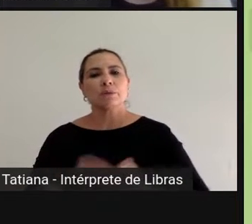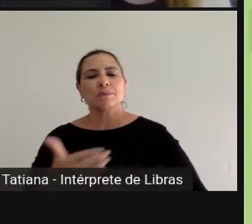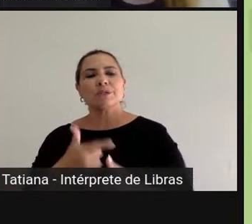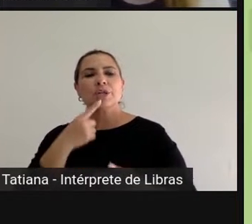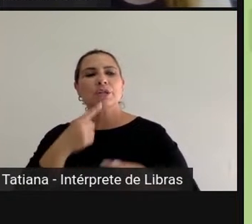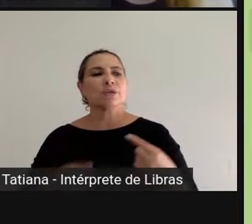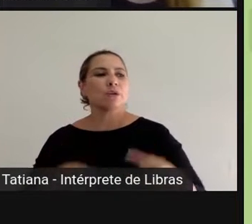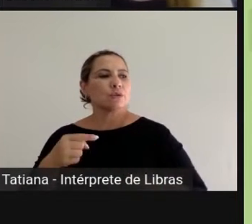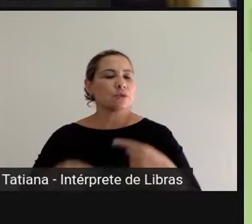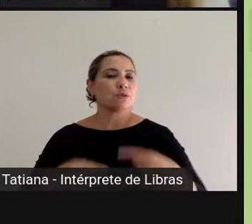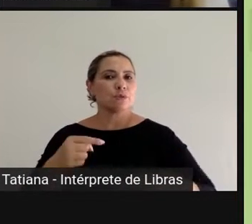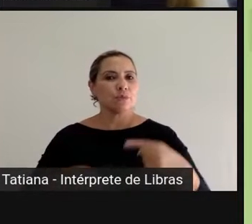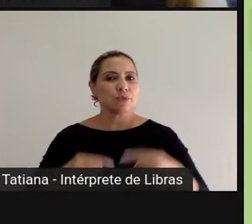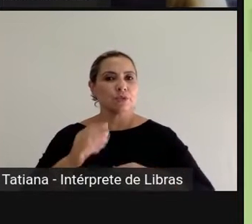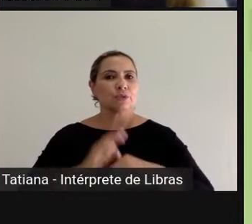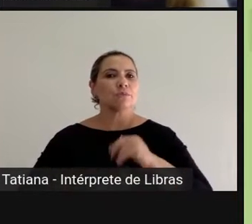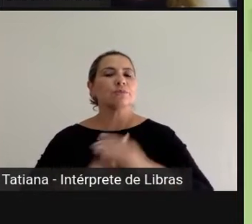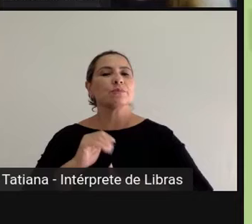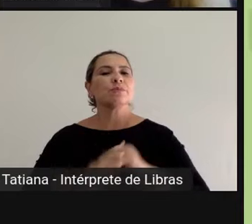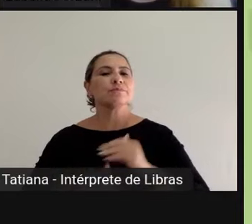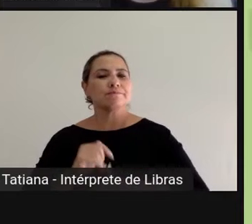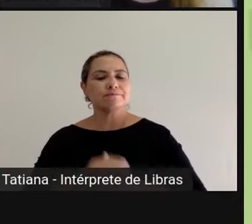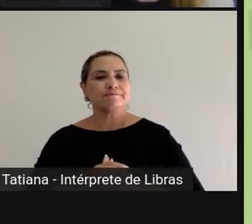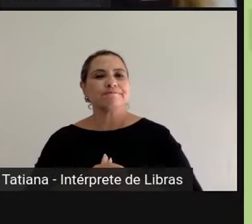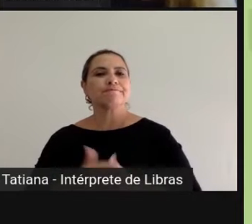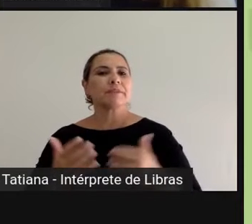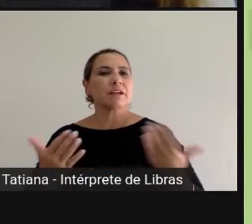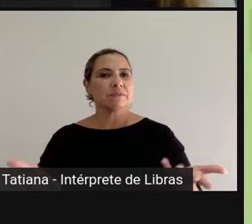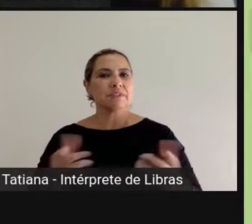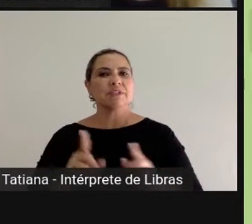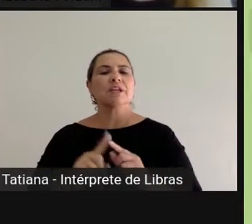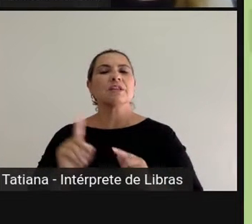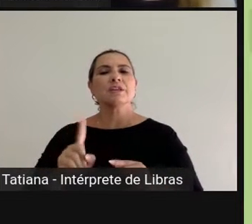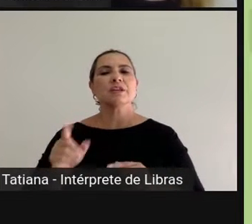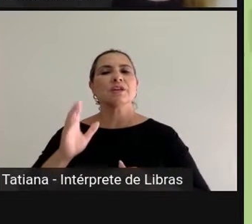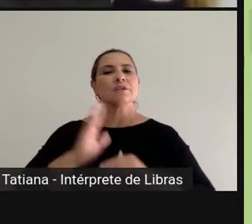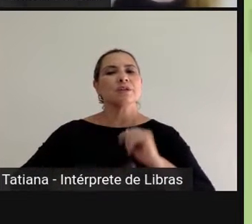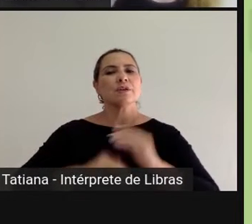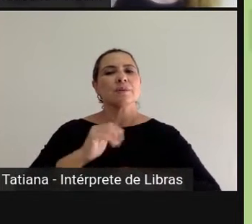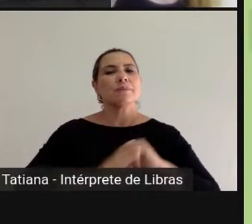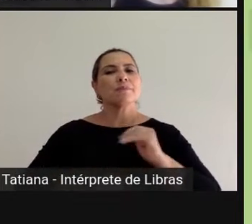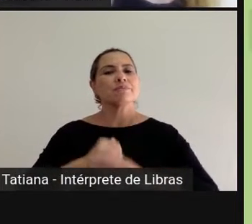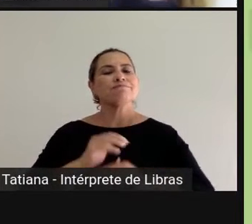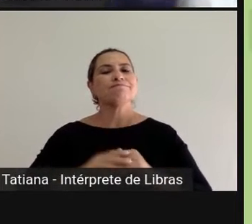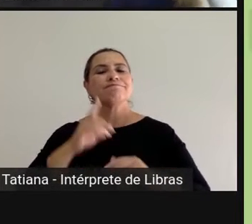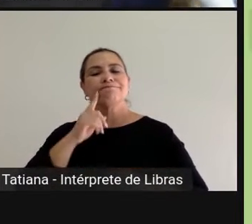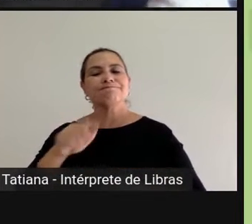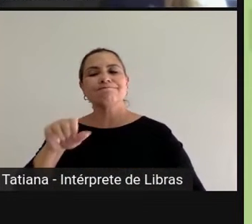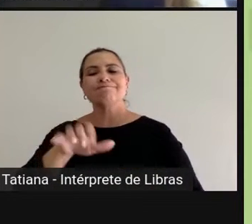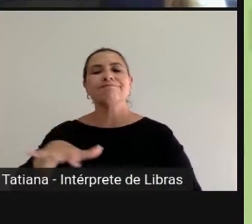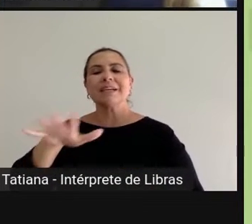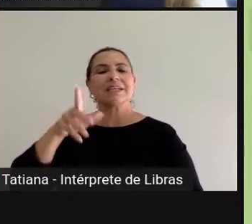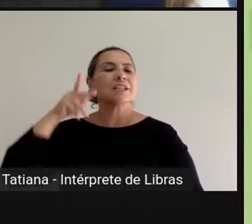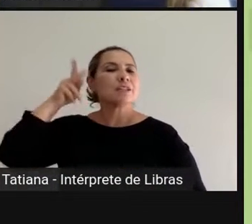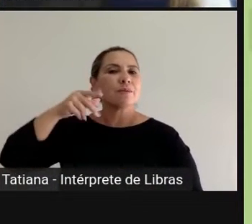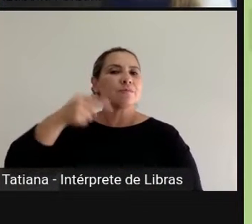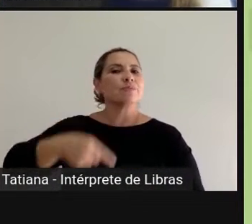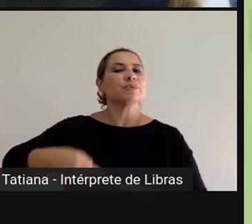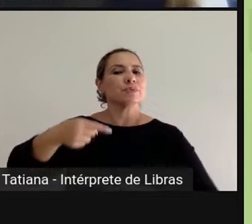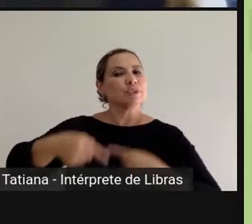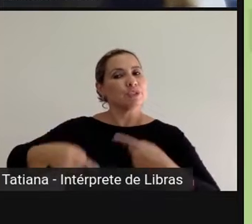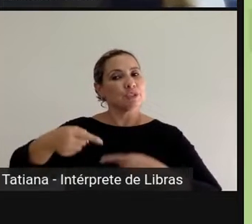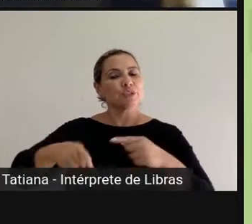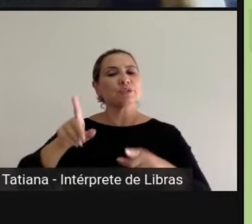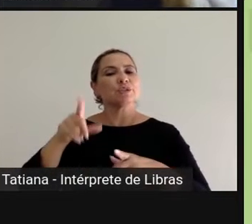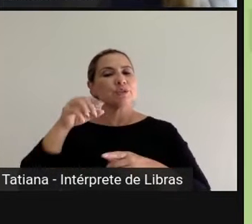políticos profissionais, já que não seria mais um político que realmente trabalha com isso o mais indicado para estar ali